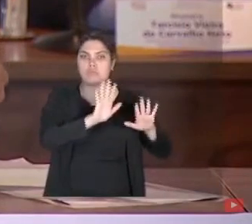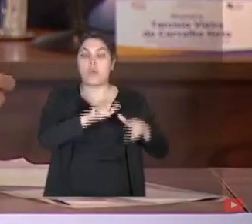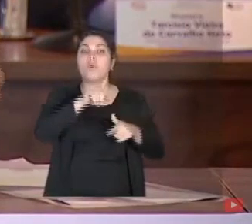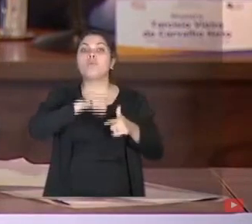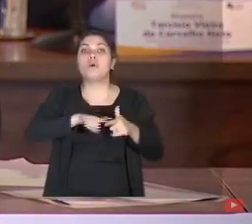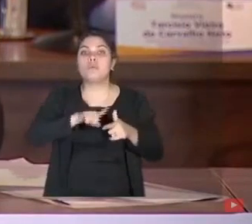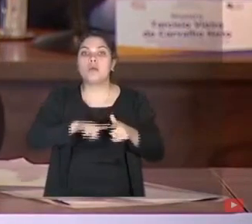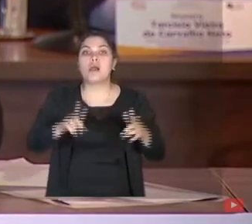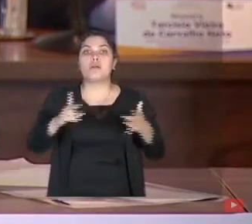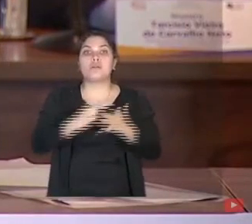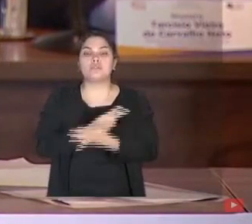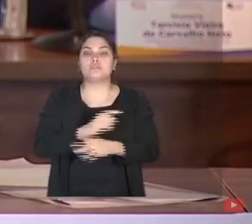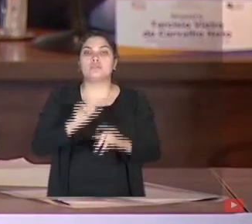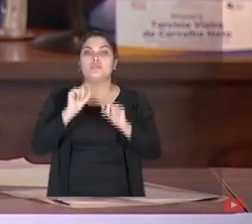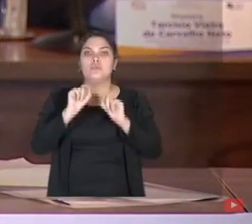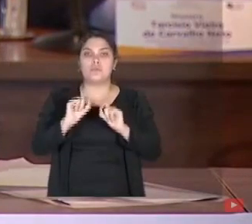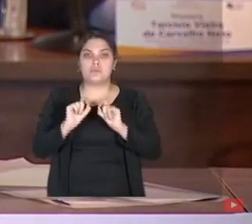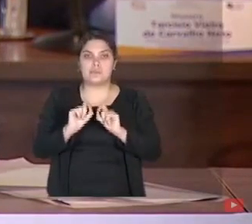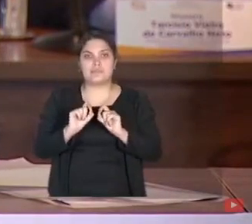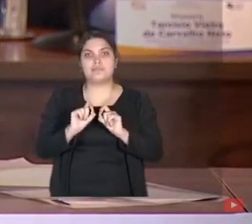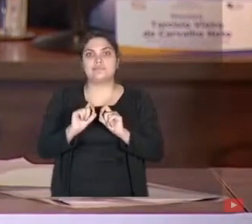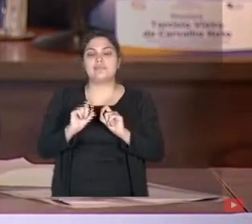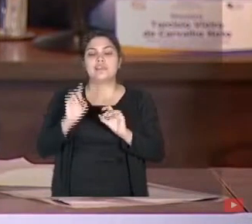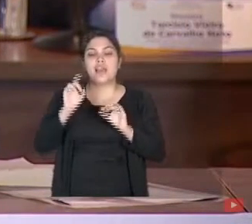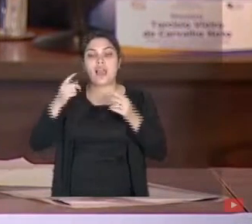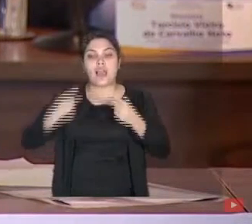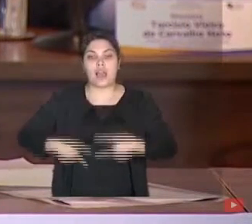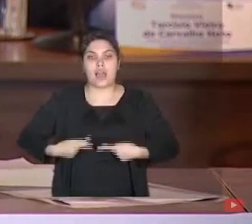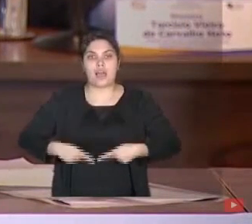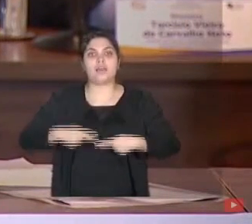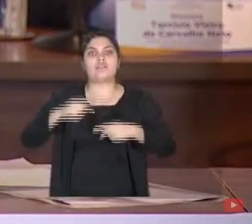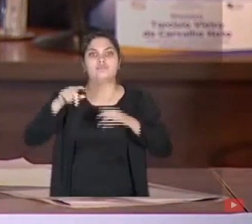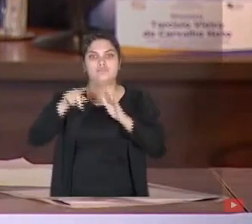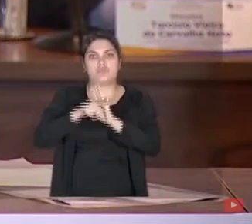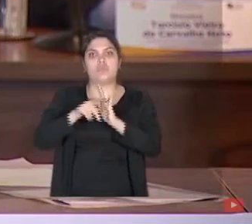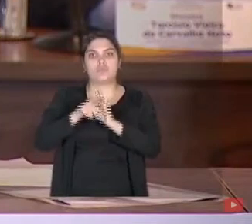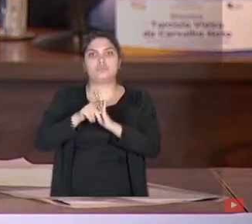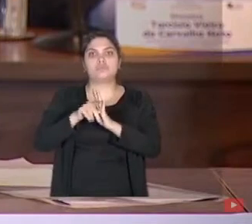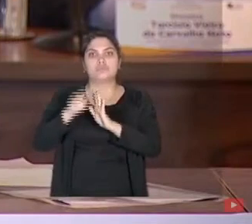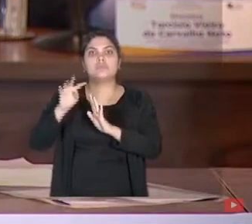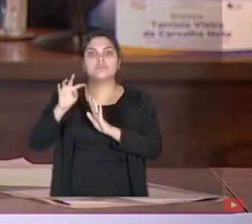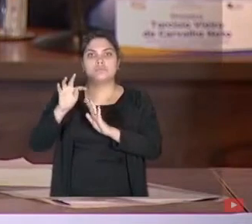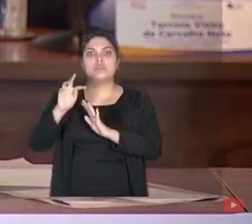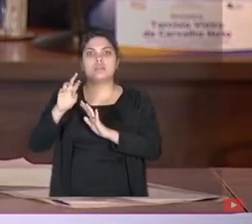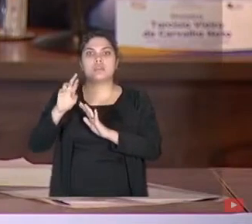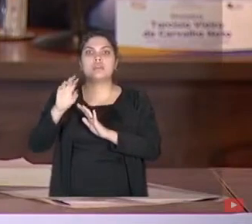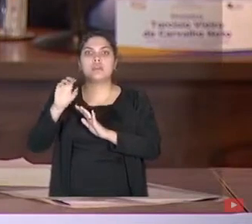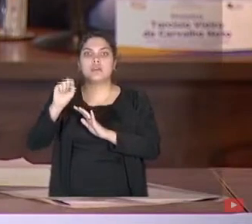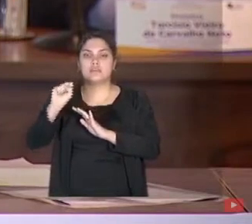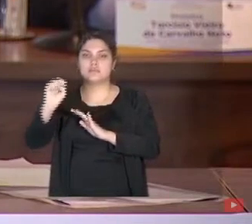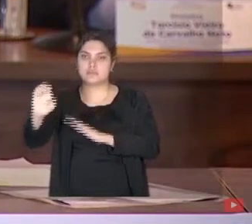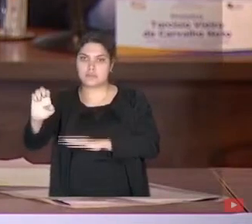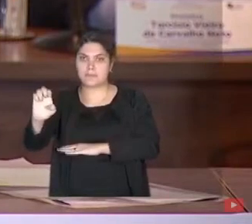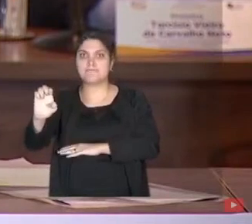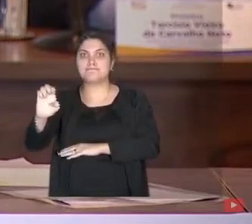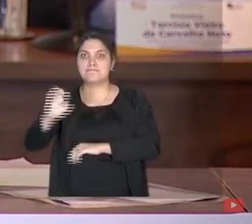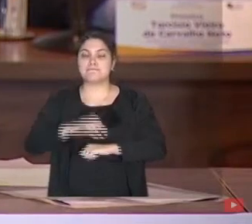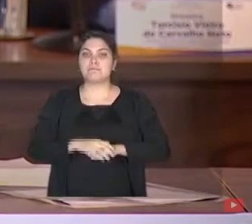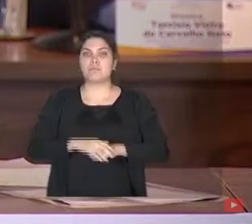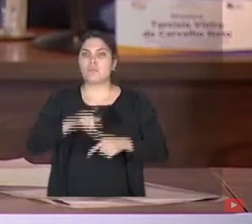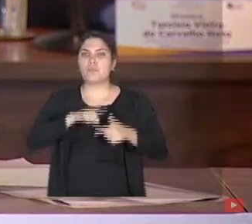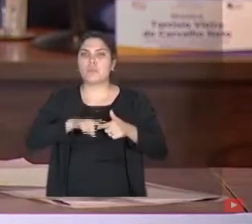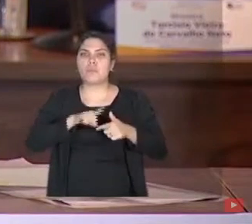ocorreu deu-se exclusivamente aqui no Tribunal Superior Eleitoral. Um